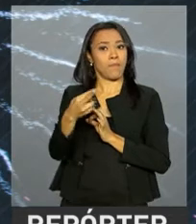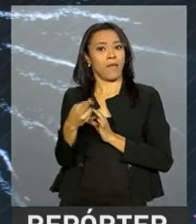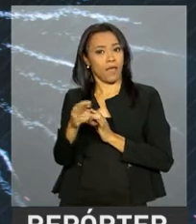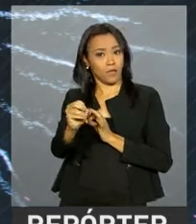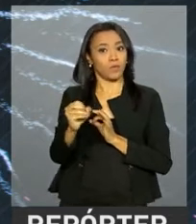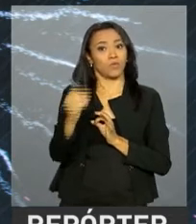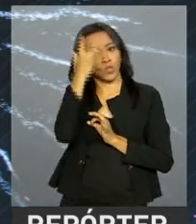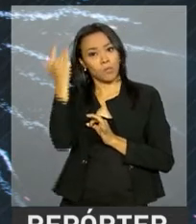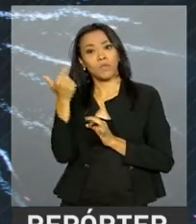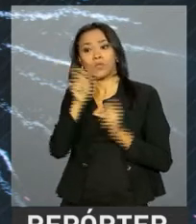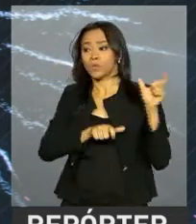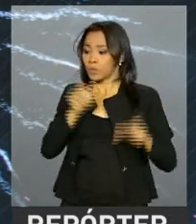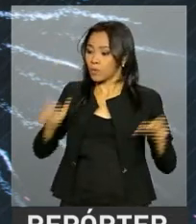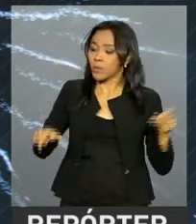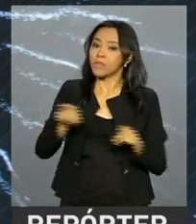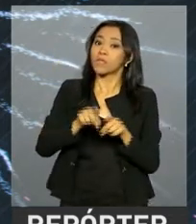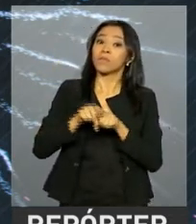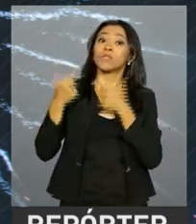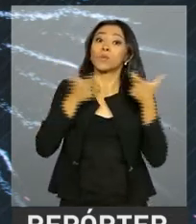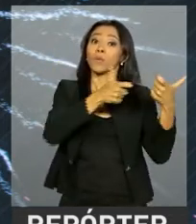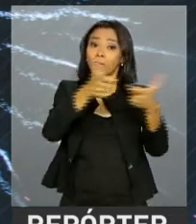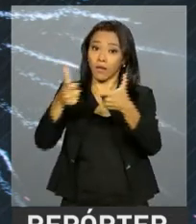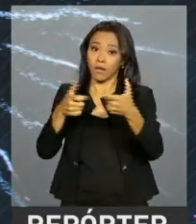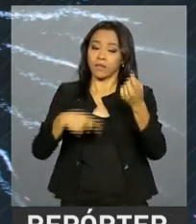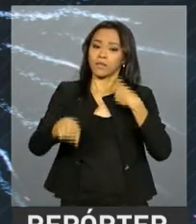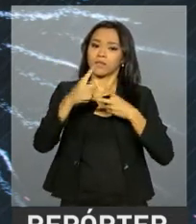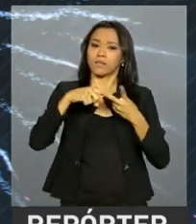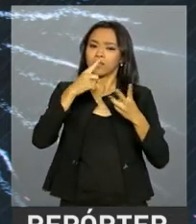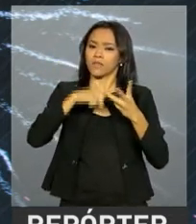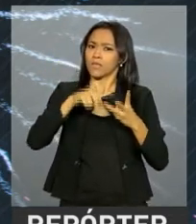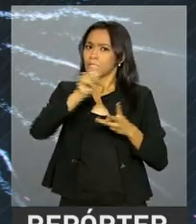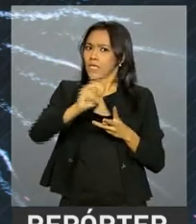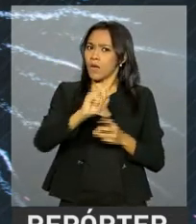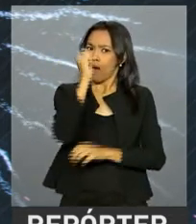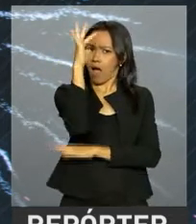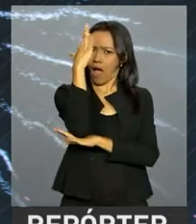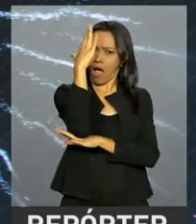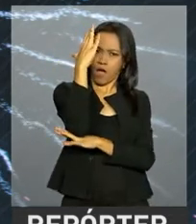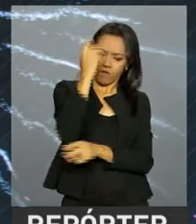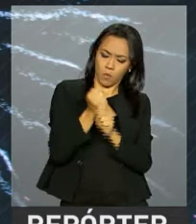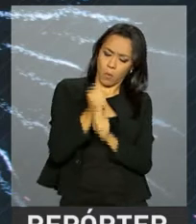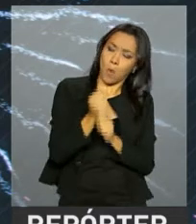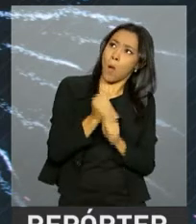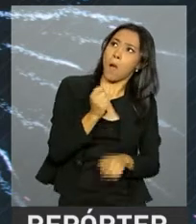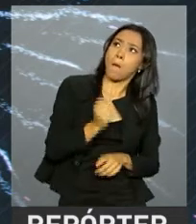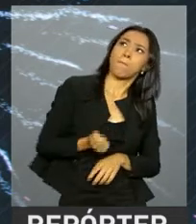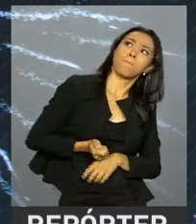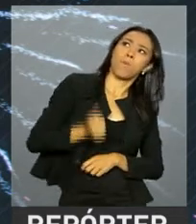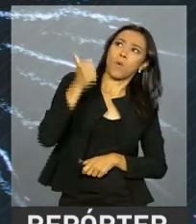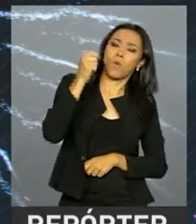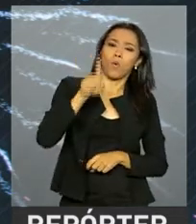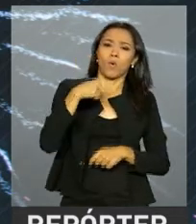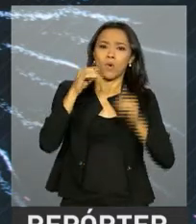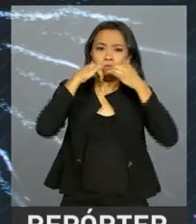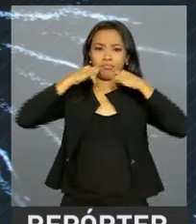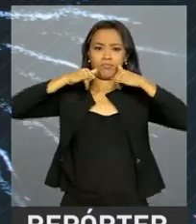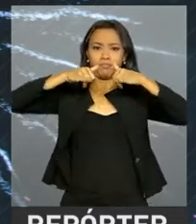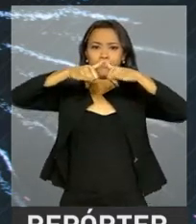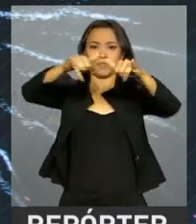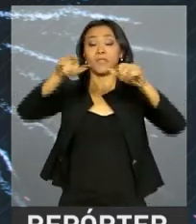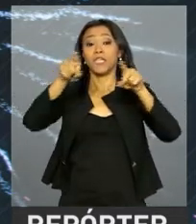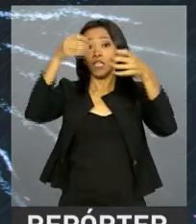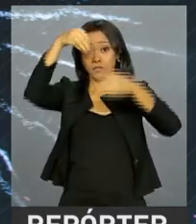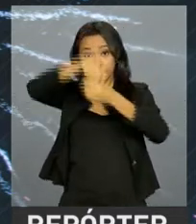pessoas e de edificações não soltar fogos debaixo de árvores marquises rede elétrica e locais fechados